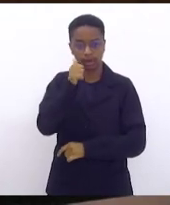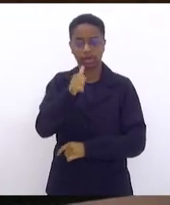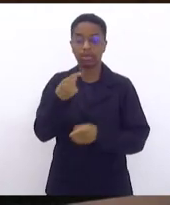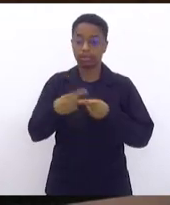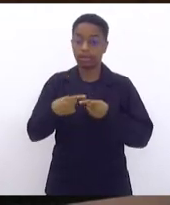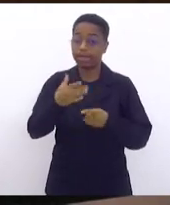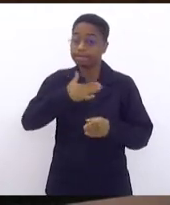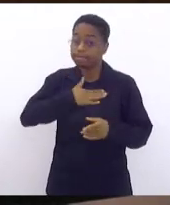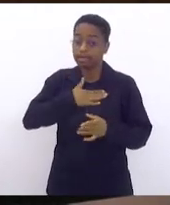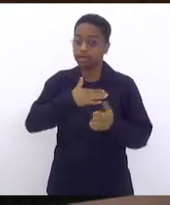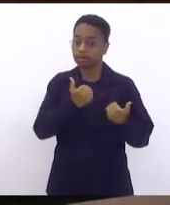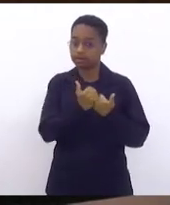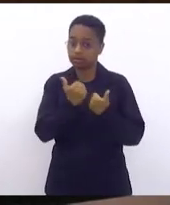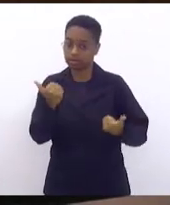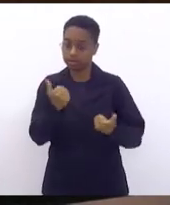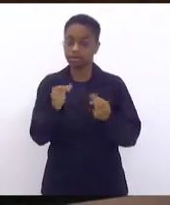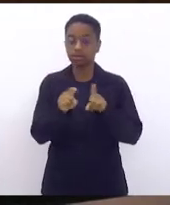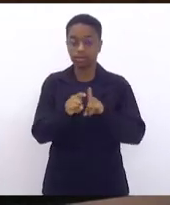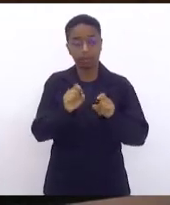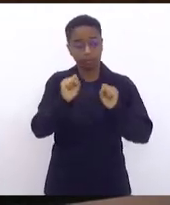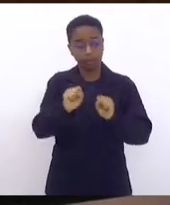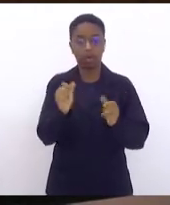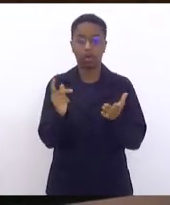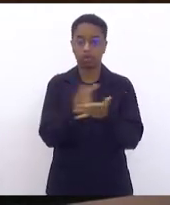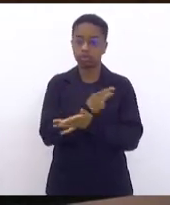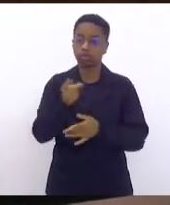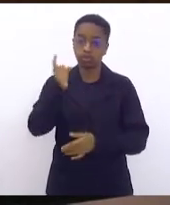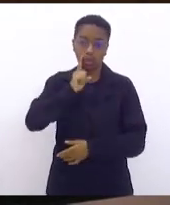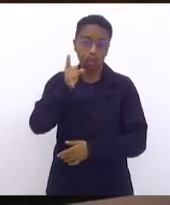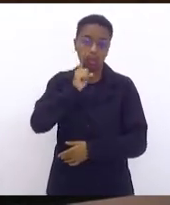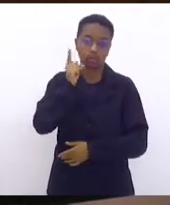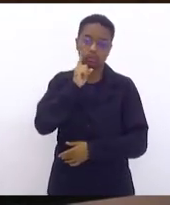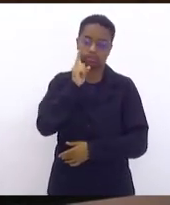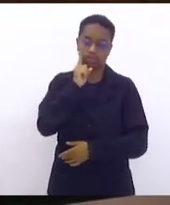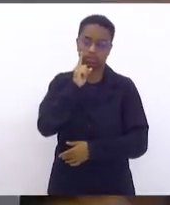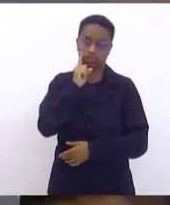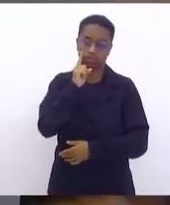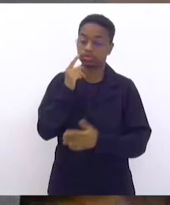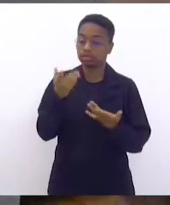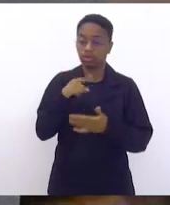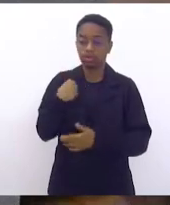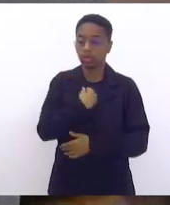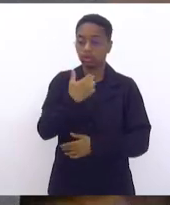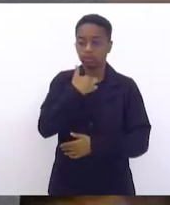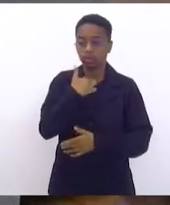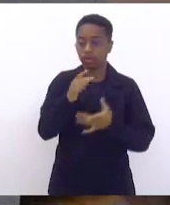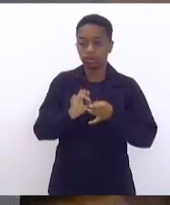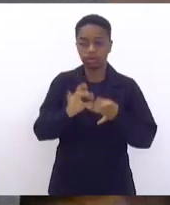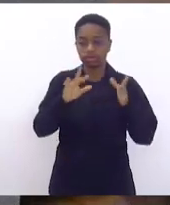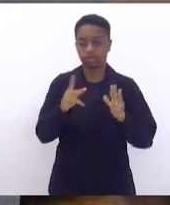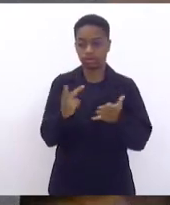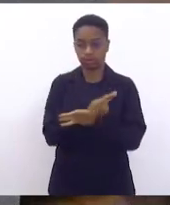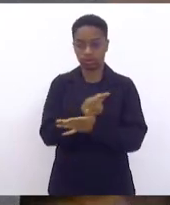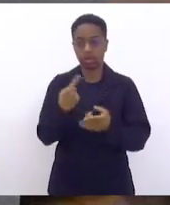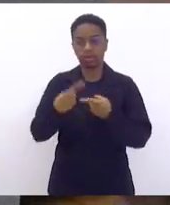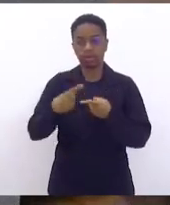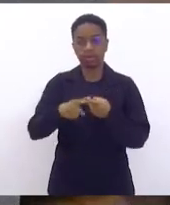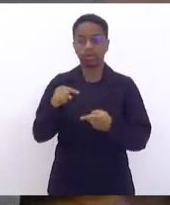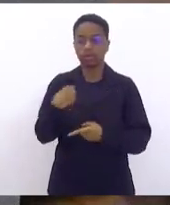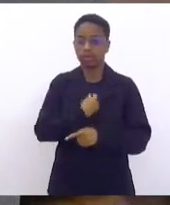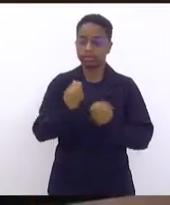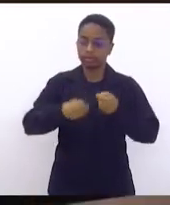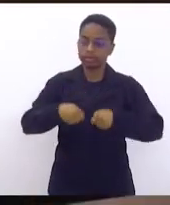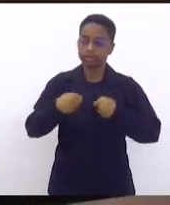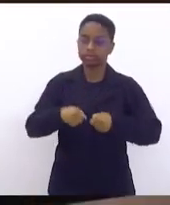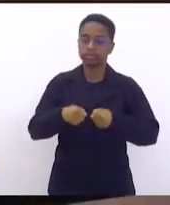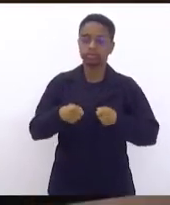meu gabinete, e assim pode ser e está acontecendo todo dia, deputada Renata. E a gente não pode permitir esse tipo de coisa. Vamos capacitar